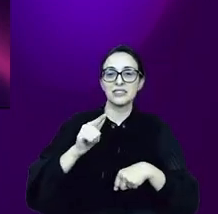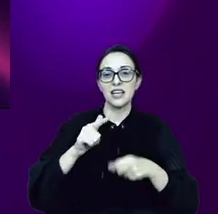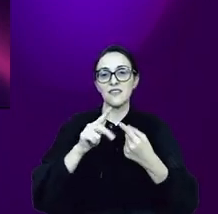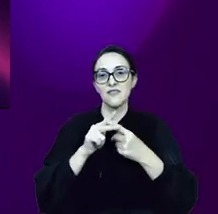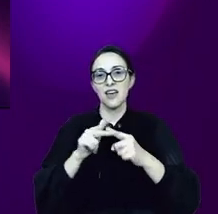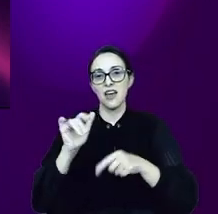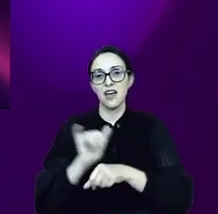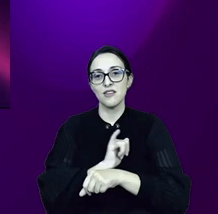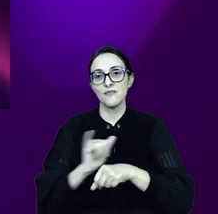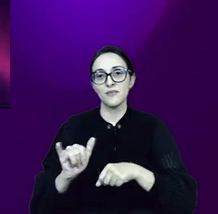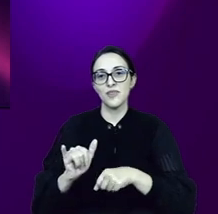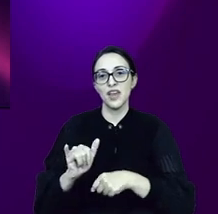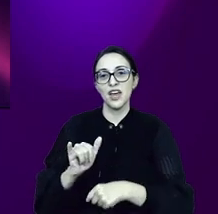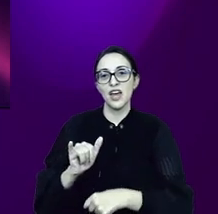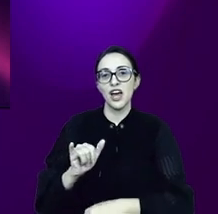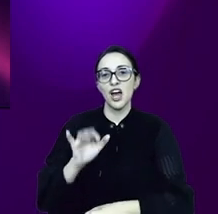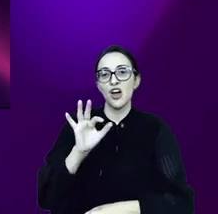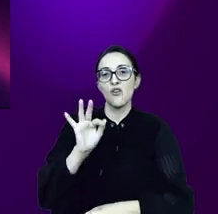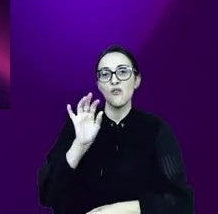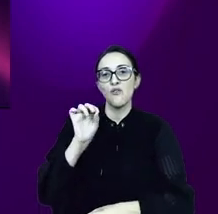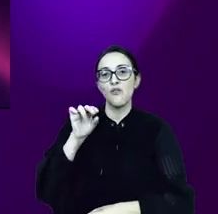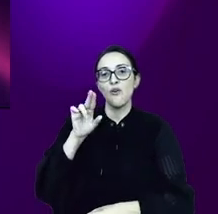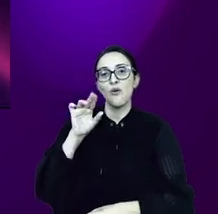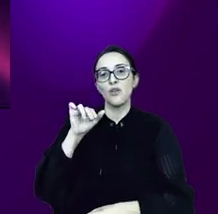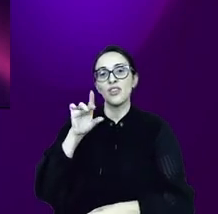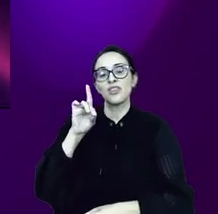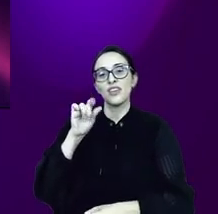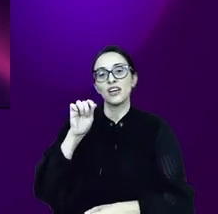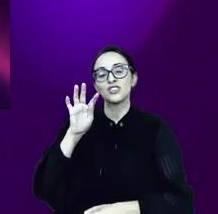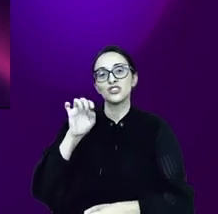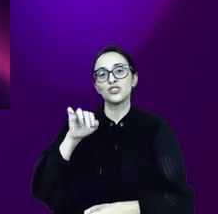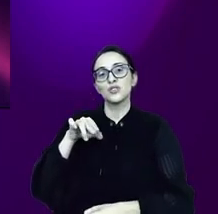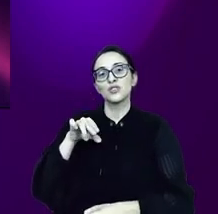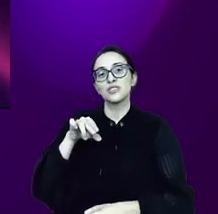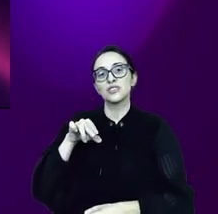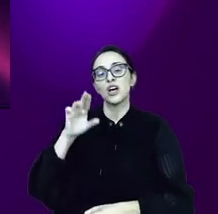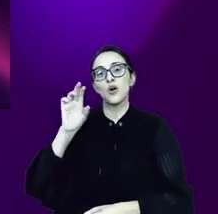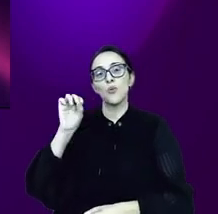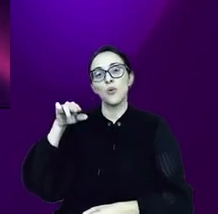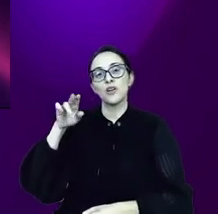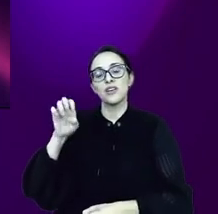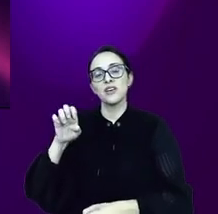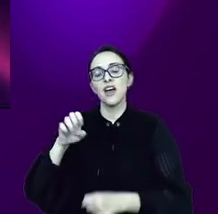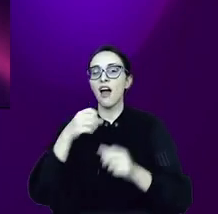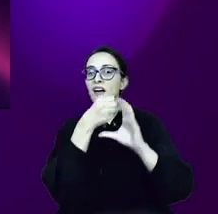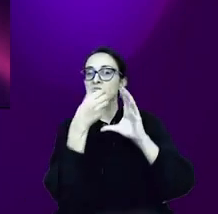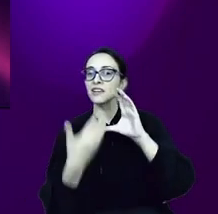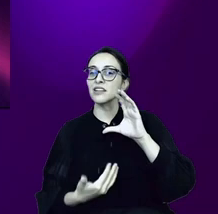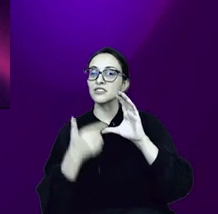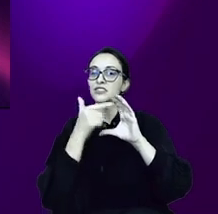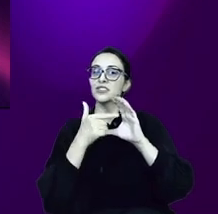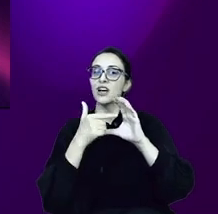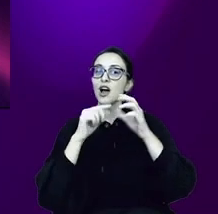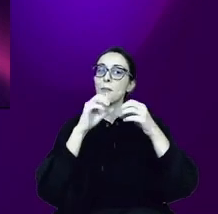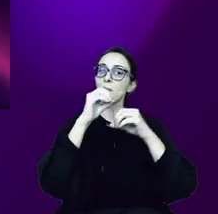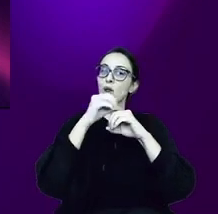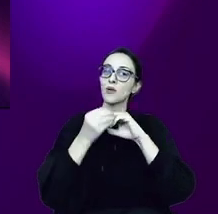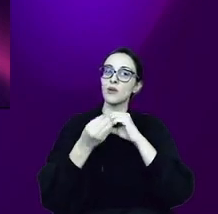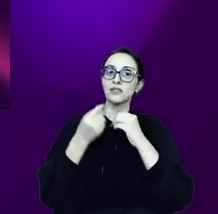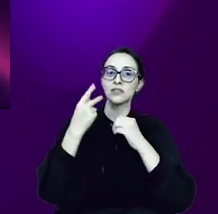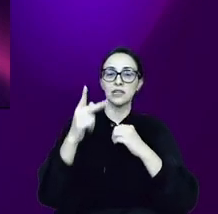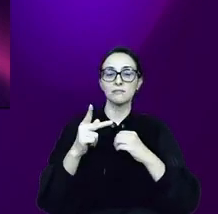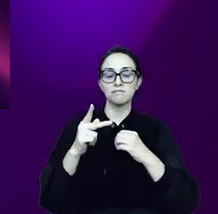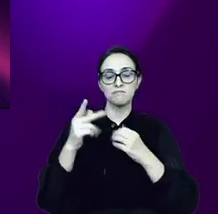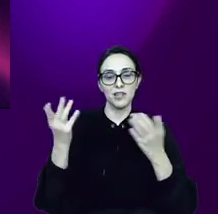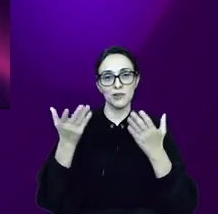como o Foundation One, para exatamente definir qual é a característica molecular da lesão. Vamos